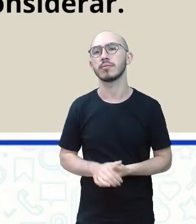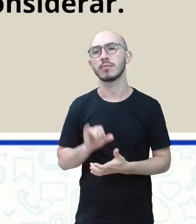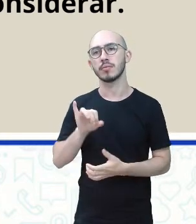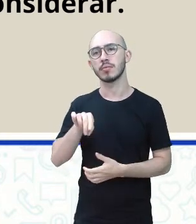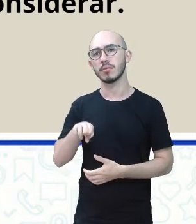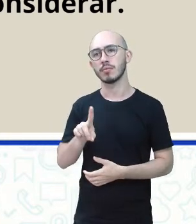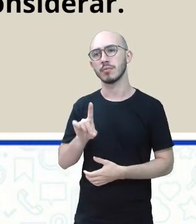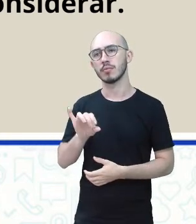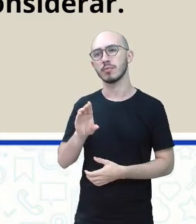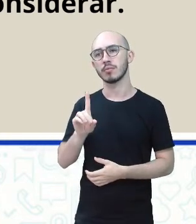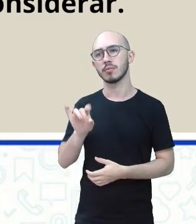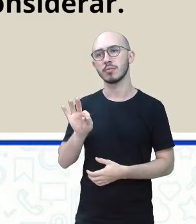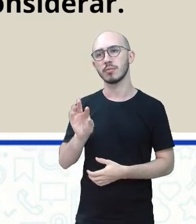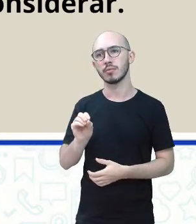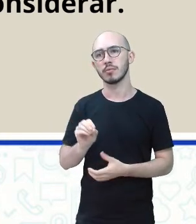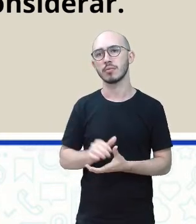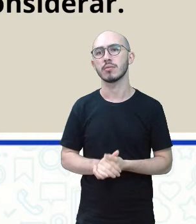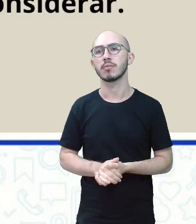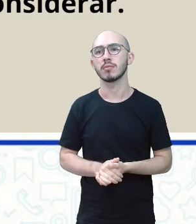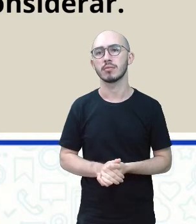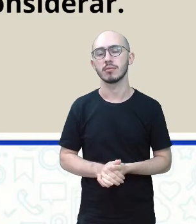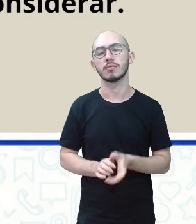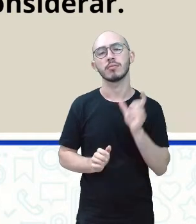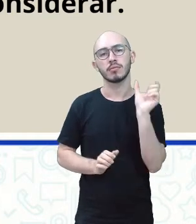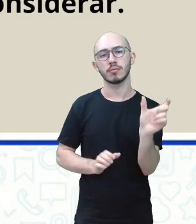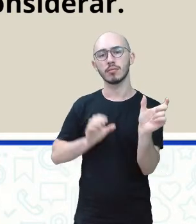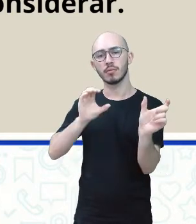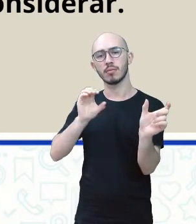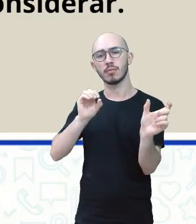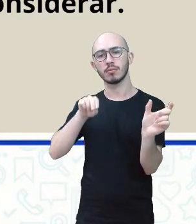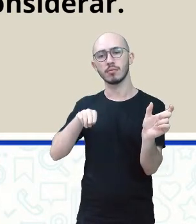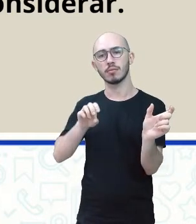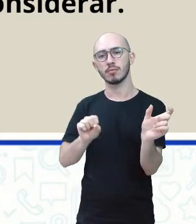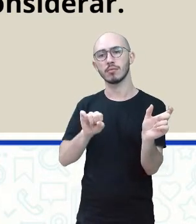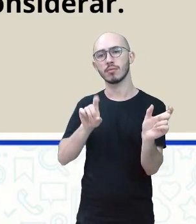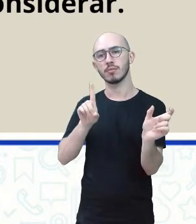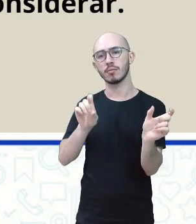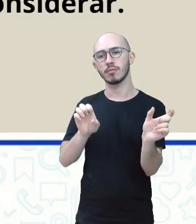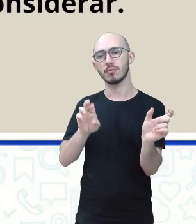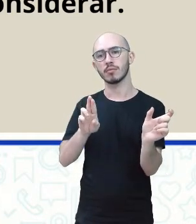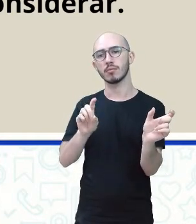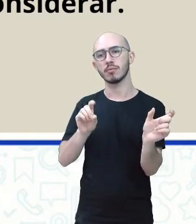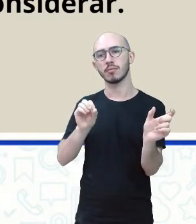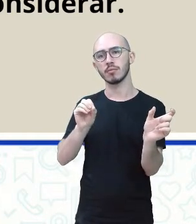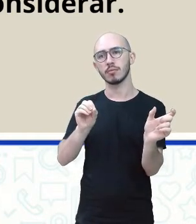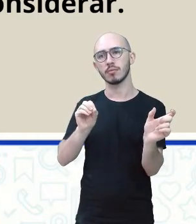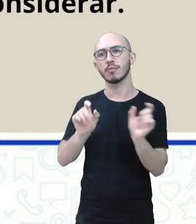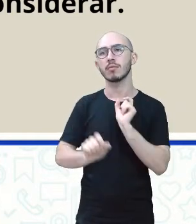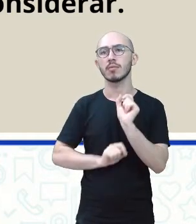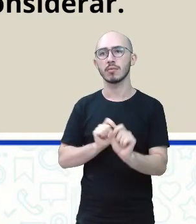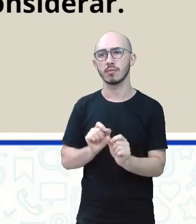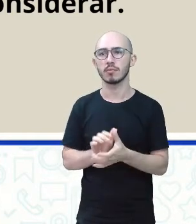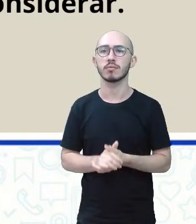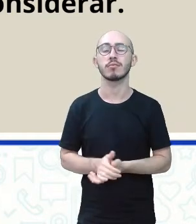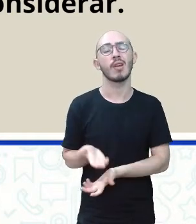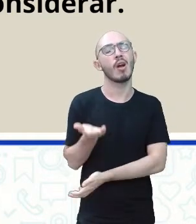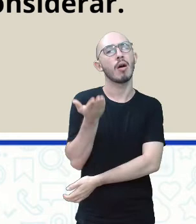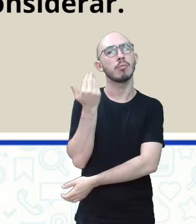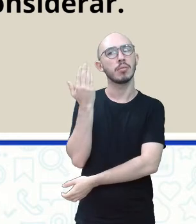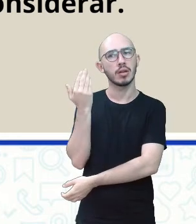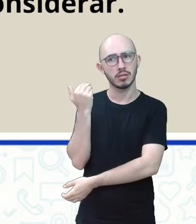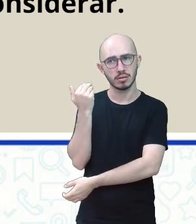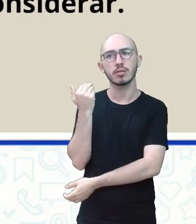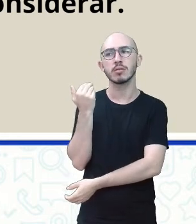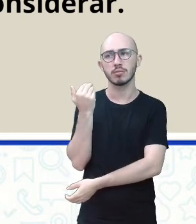usado. Considerado, a palavra considerado é particípio do